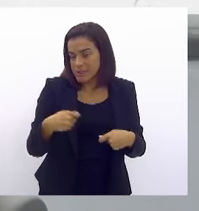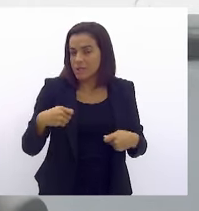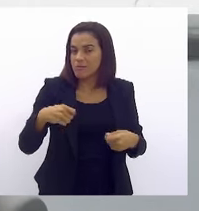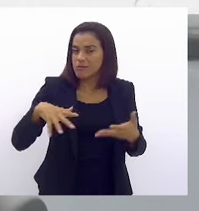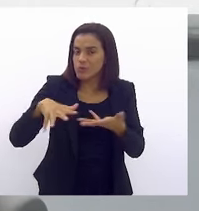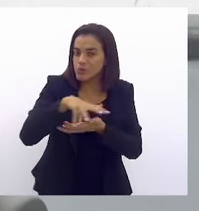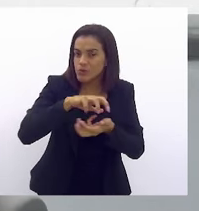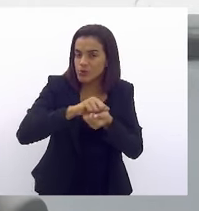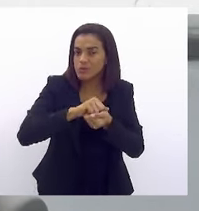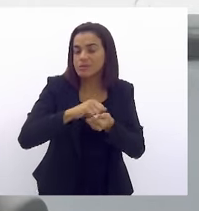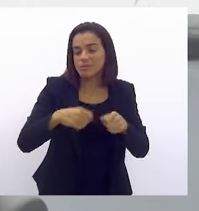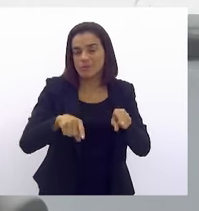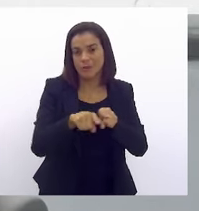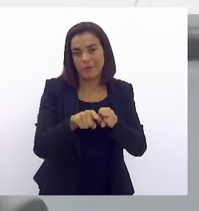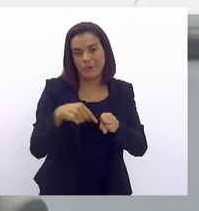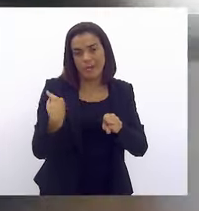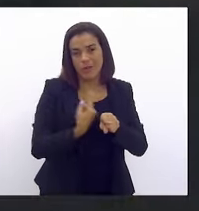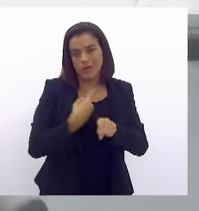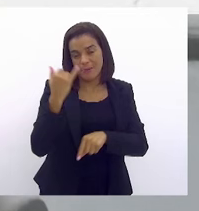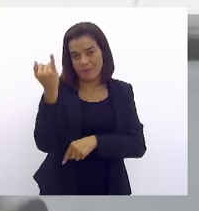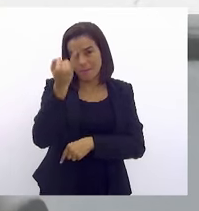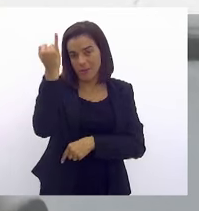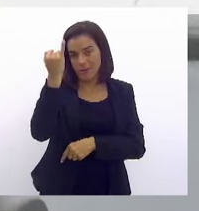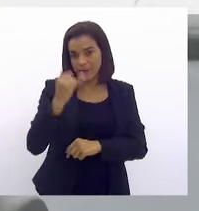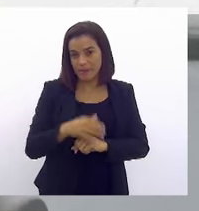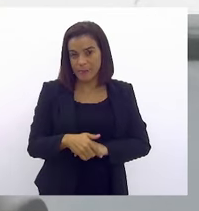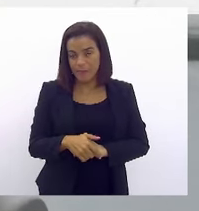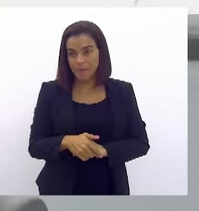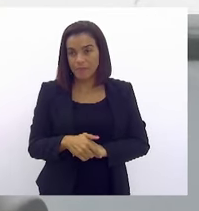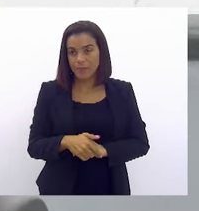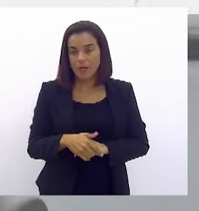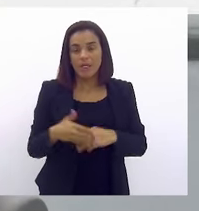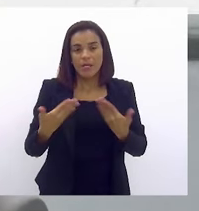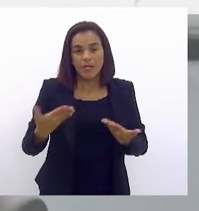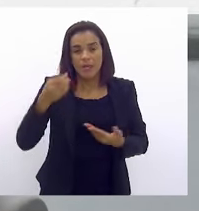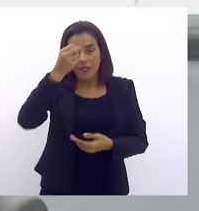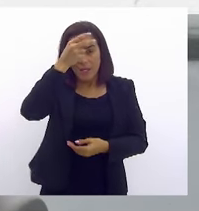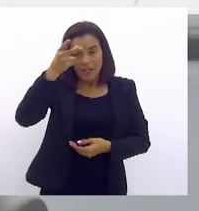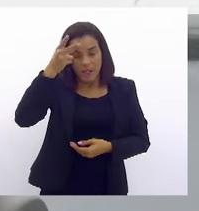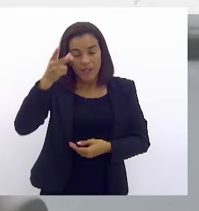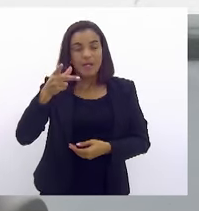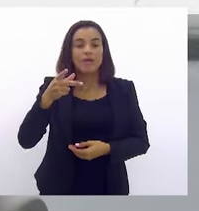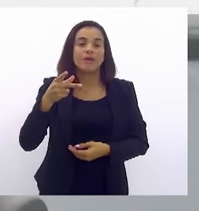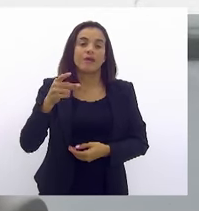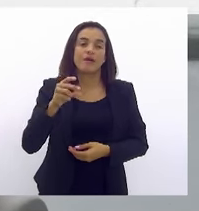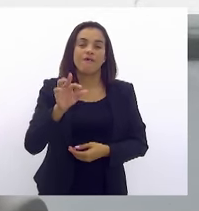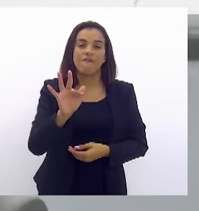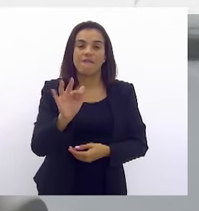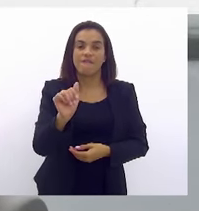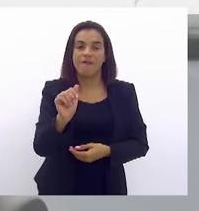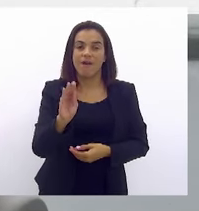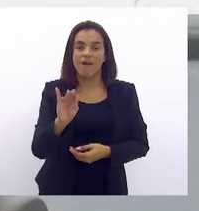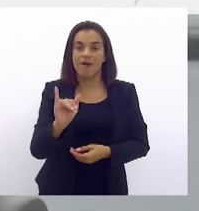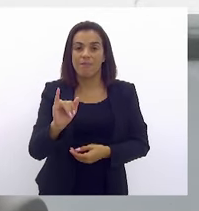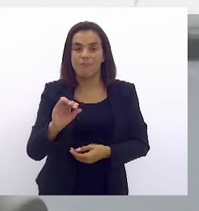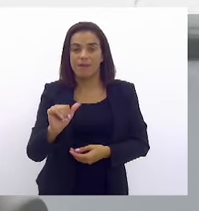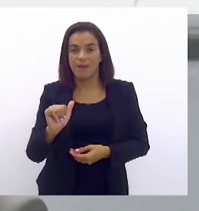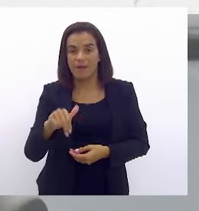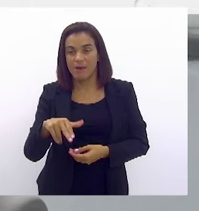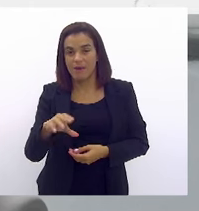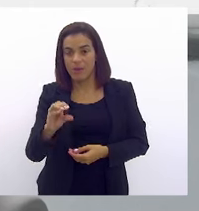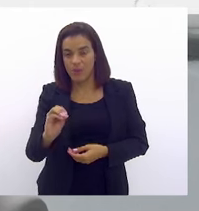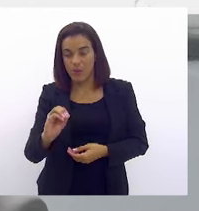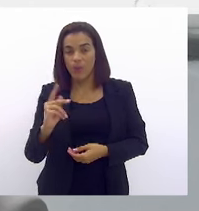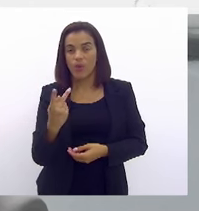sustentabilidade e isso para a gente é fundamental. Né? Então, o prefeito Fabiano Horta, os nossos deputados, né, têm esse